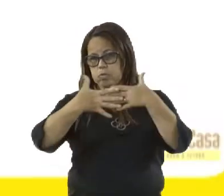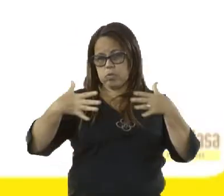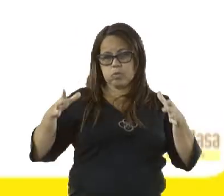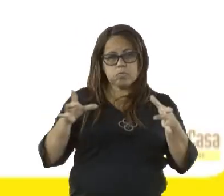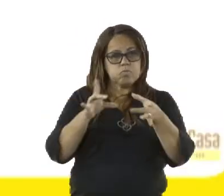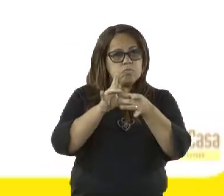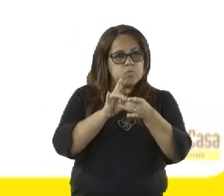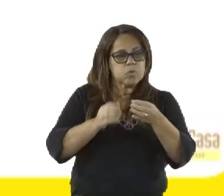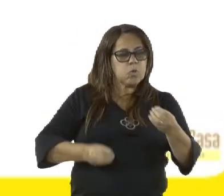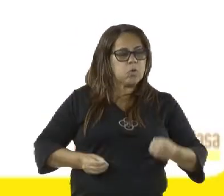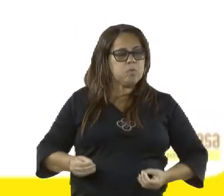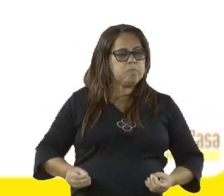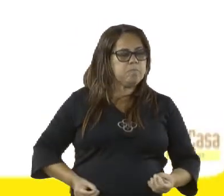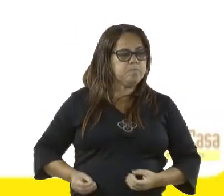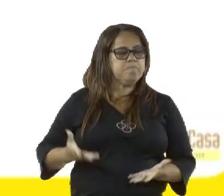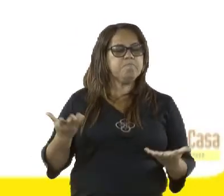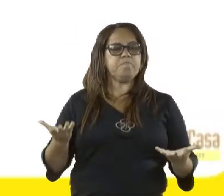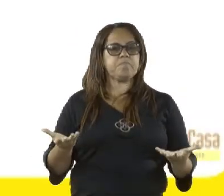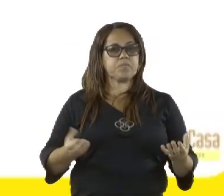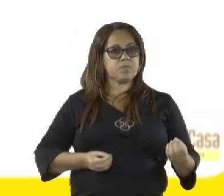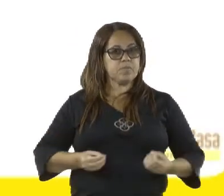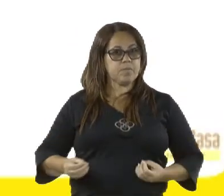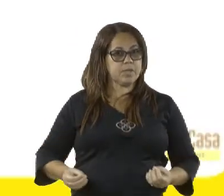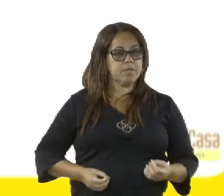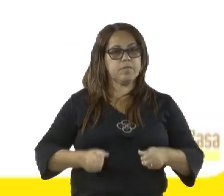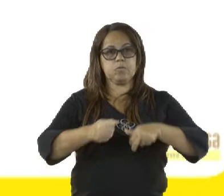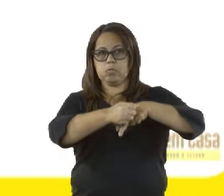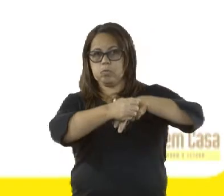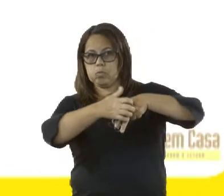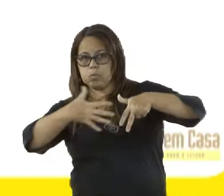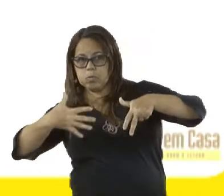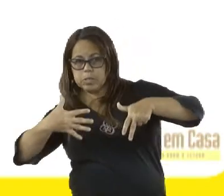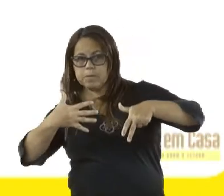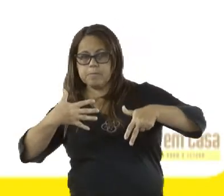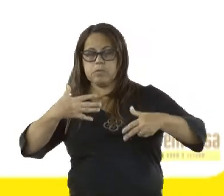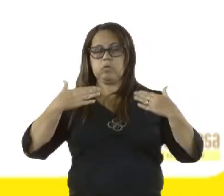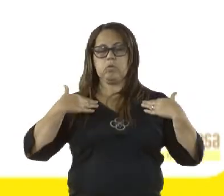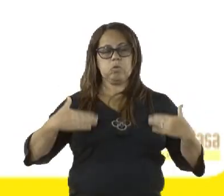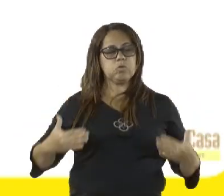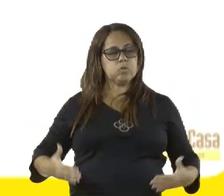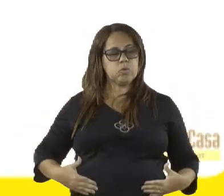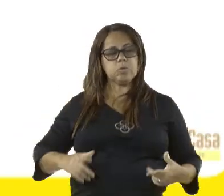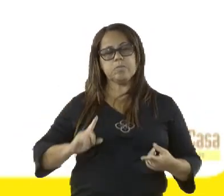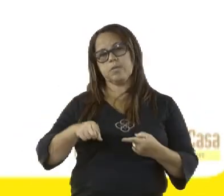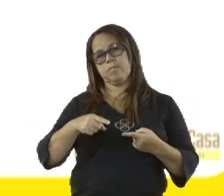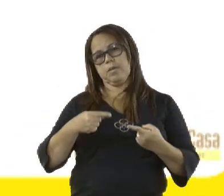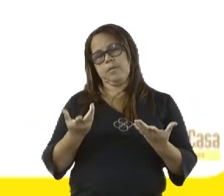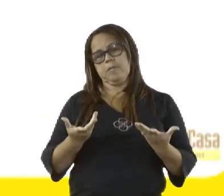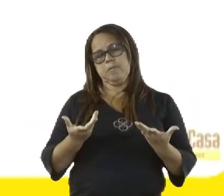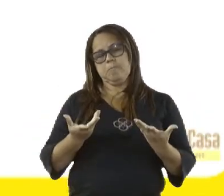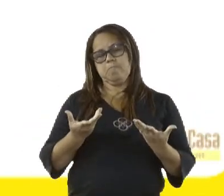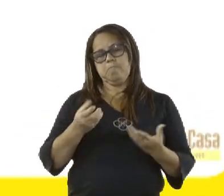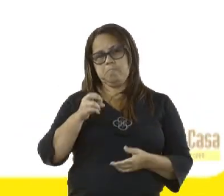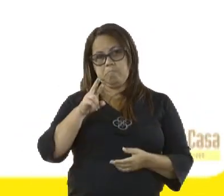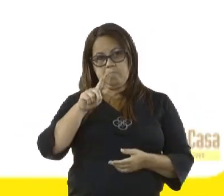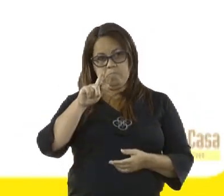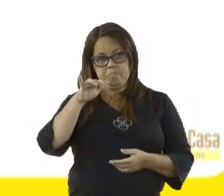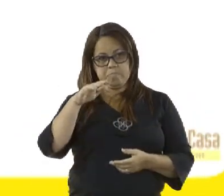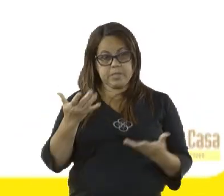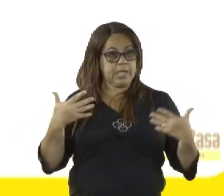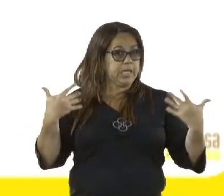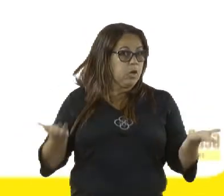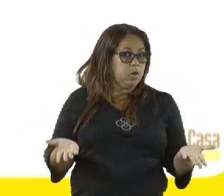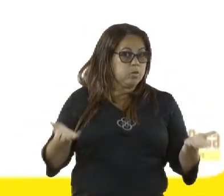em órgãos e os órgãos, né, vão formar os sistemas do nosso corpo, que vai formar o organismo. E por isso que hoje a